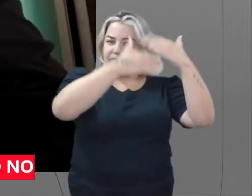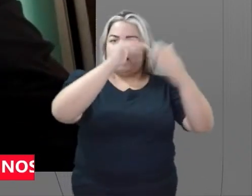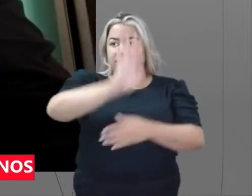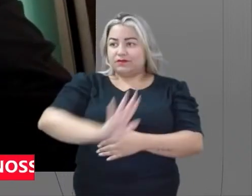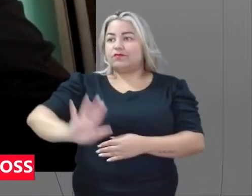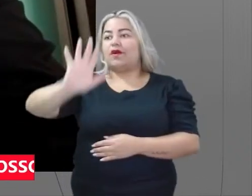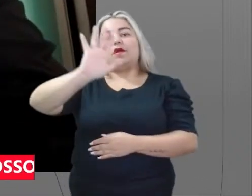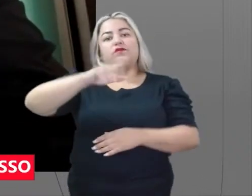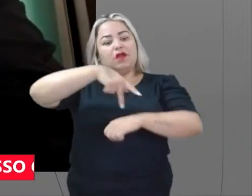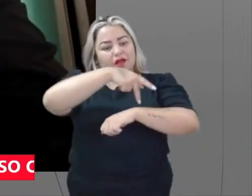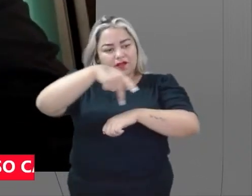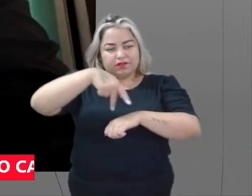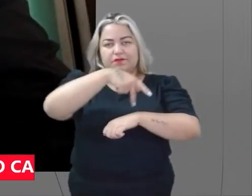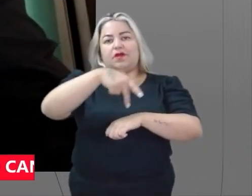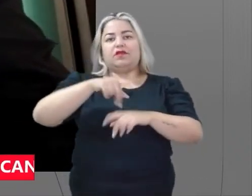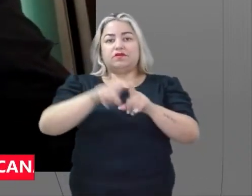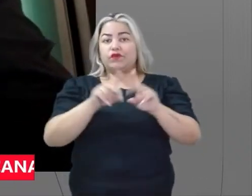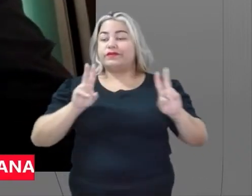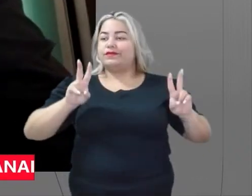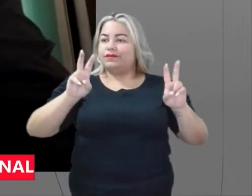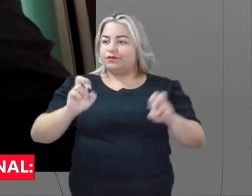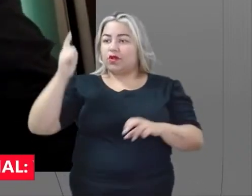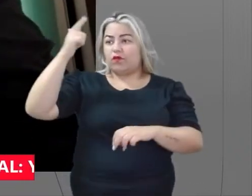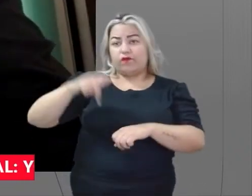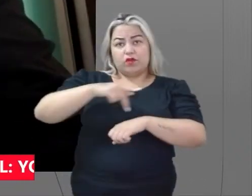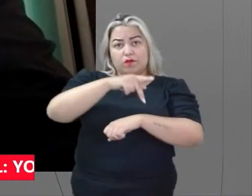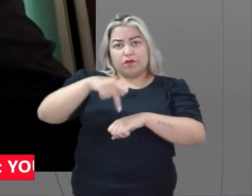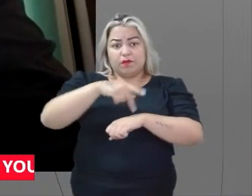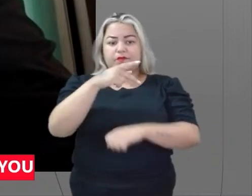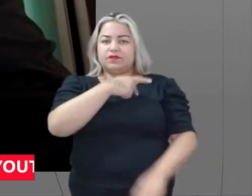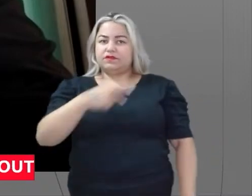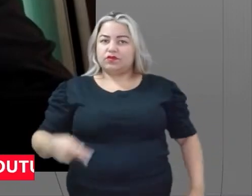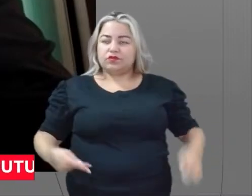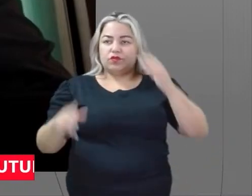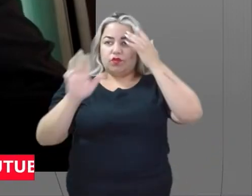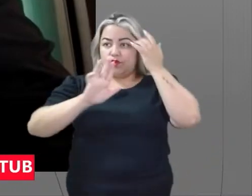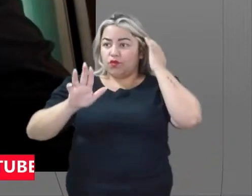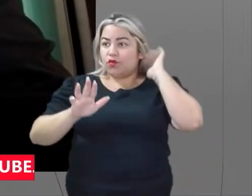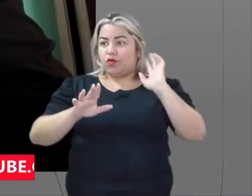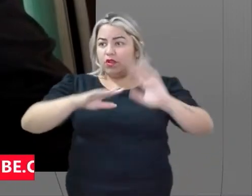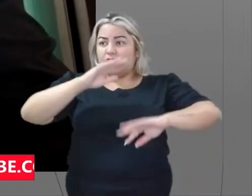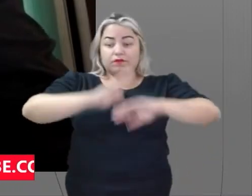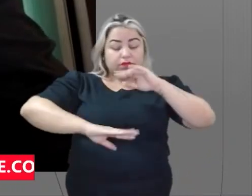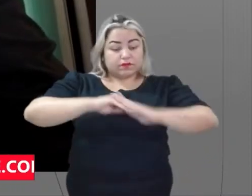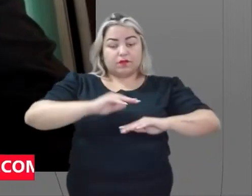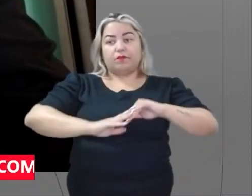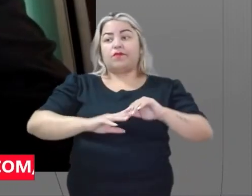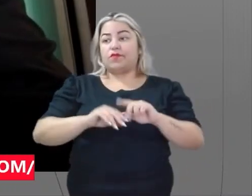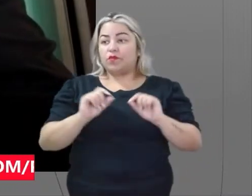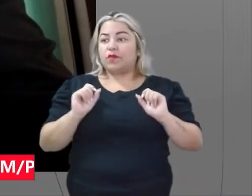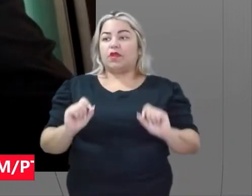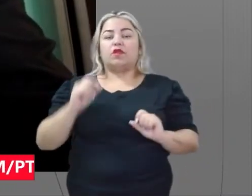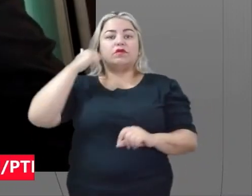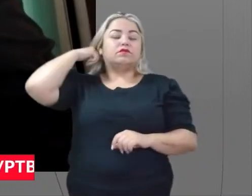nacional de cada país, o tema internacional, que o presidente Lula atua muito bem, é decisivo. Então, vamos